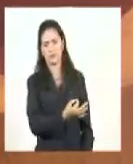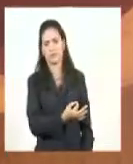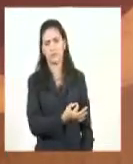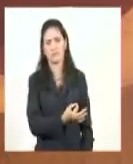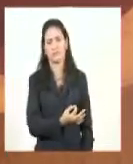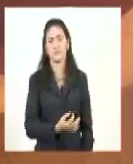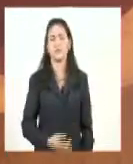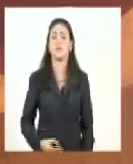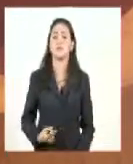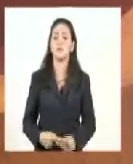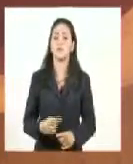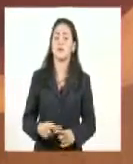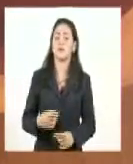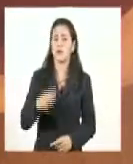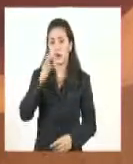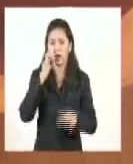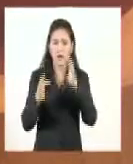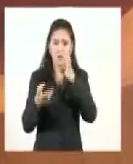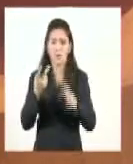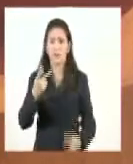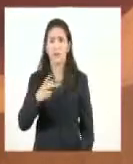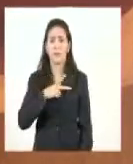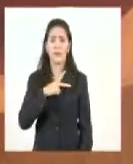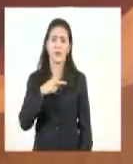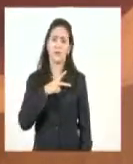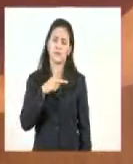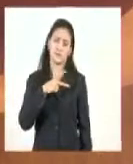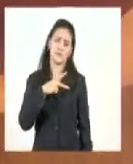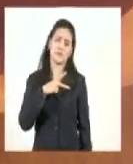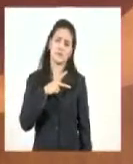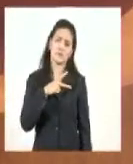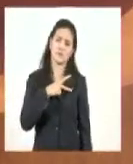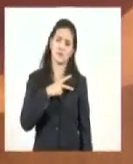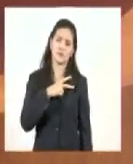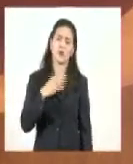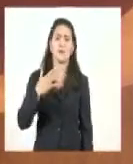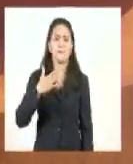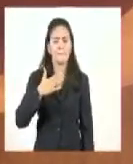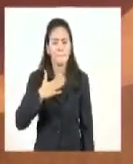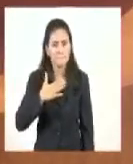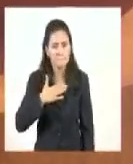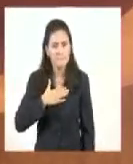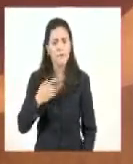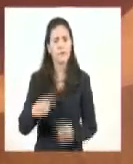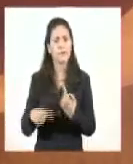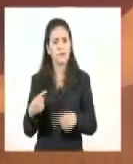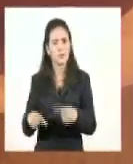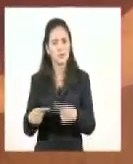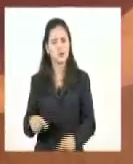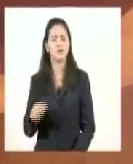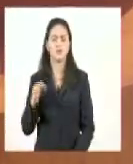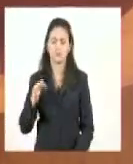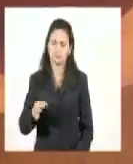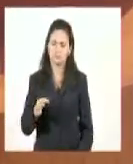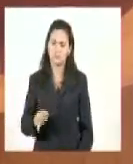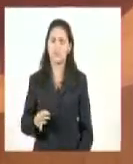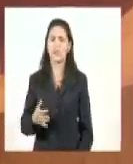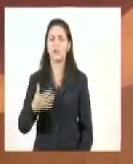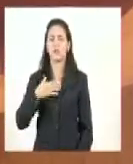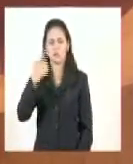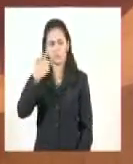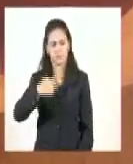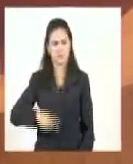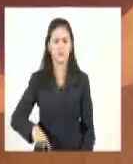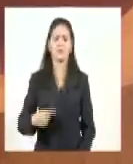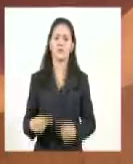ataques pessoais, mas contra o meu direcionamento político, contrários à minha postura política. Sintam-se à vontade